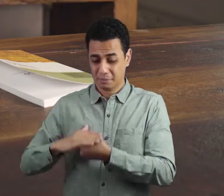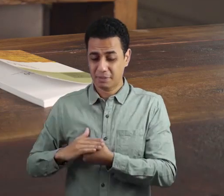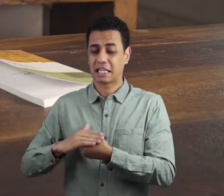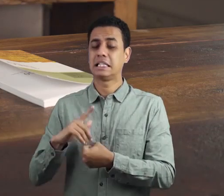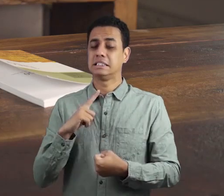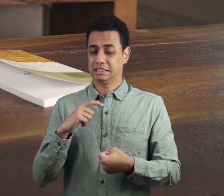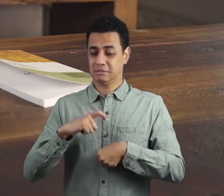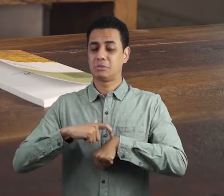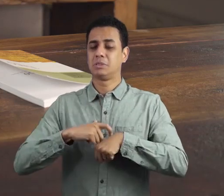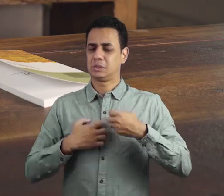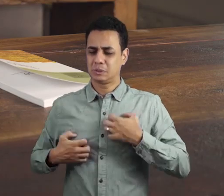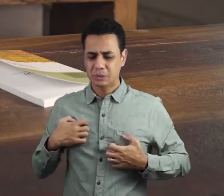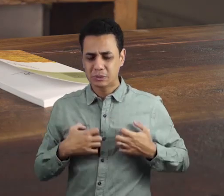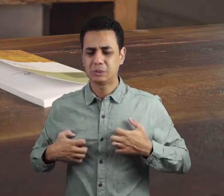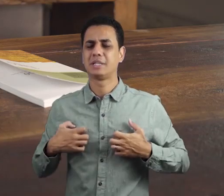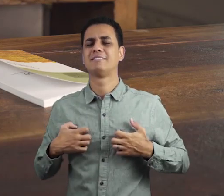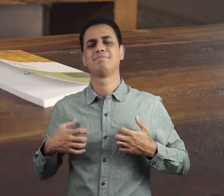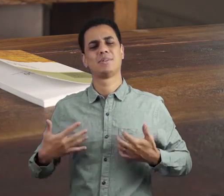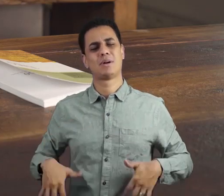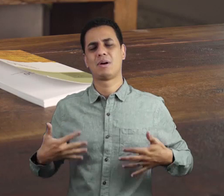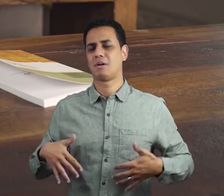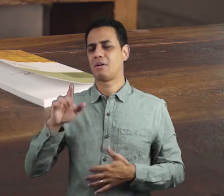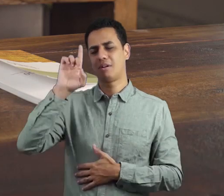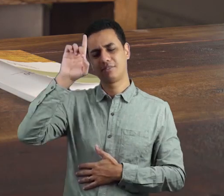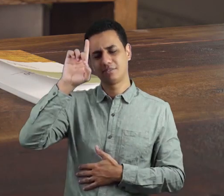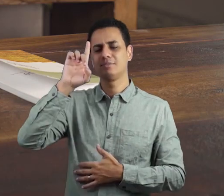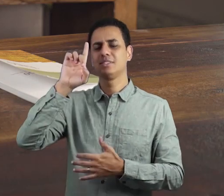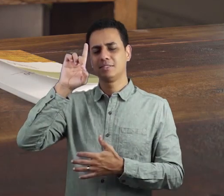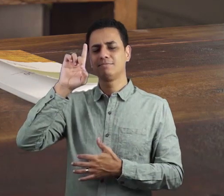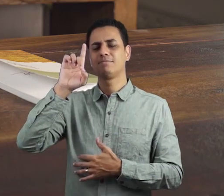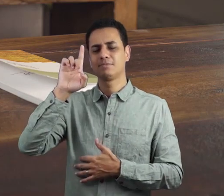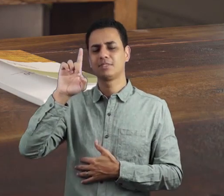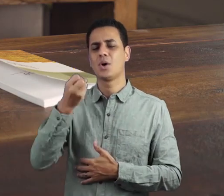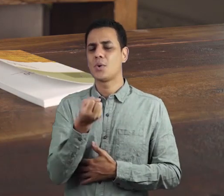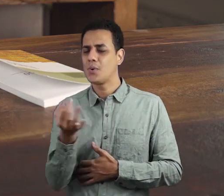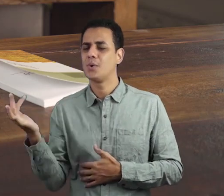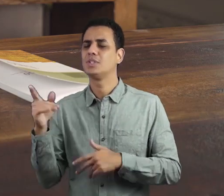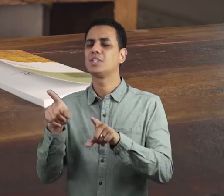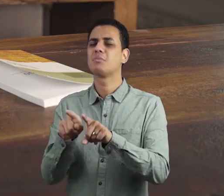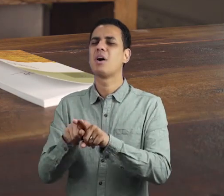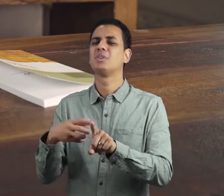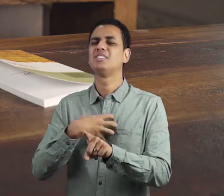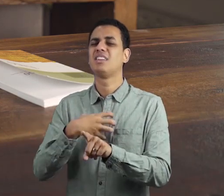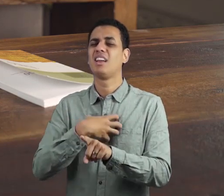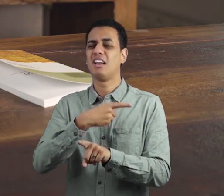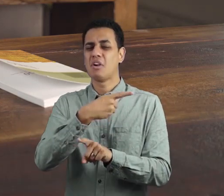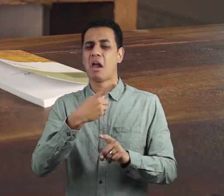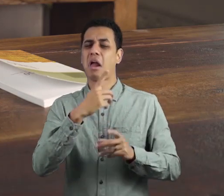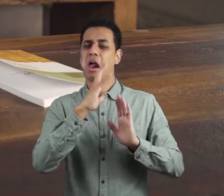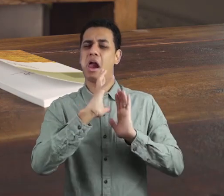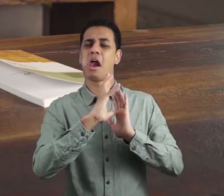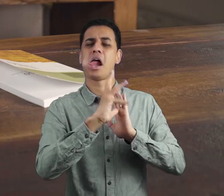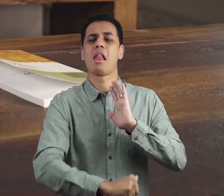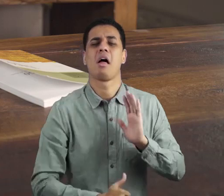um deles agora, dessas pessoas, possa exercer essas ações a partir da palavra. Que eles